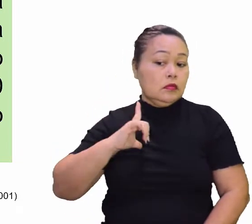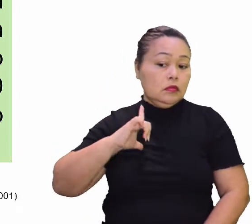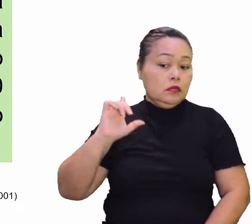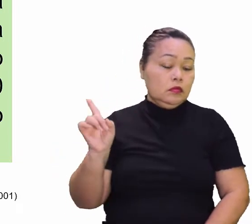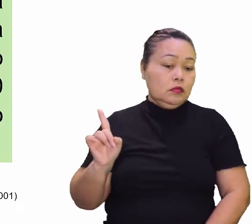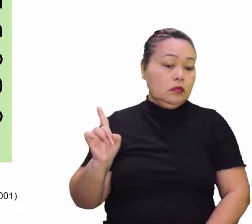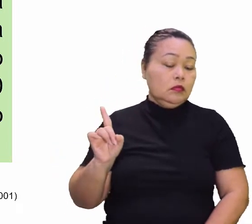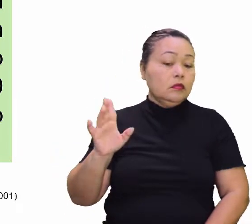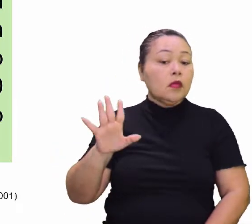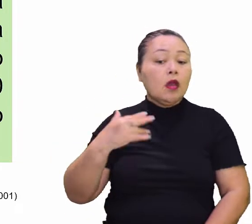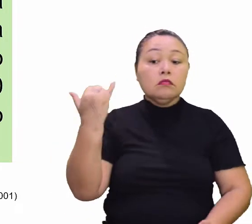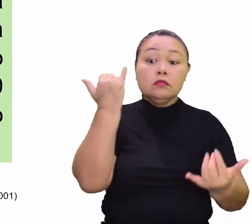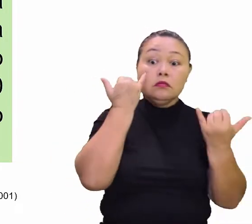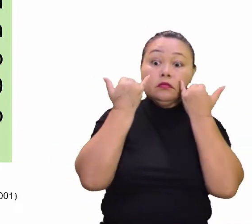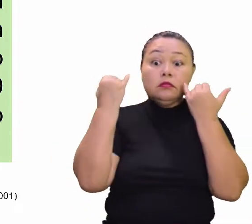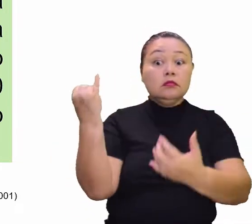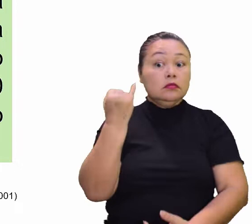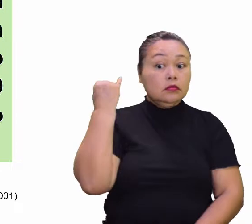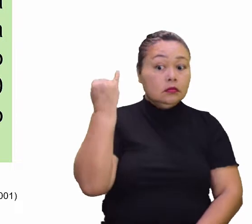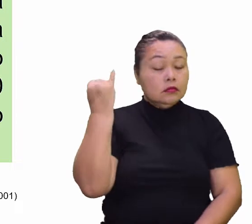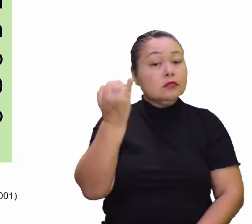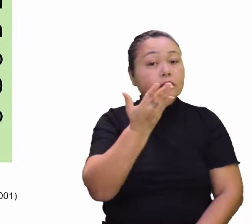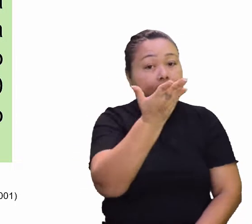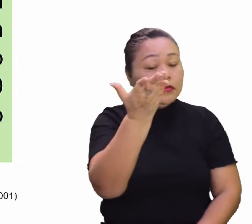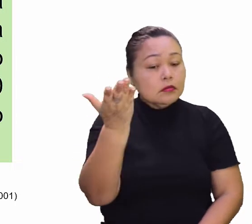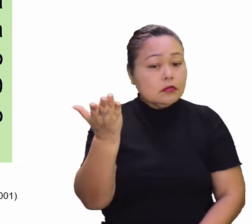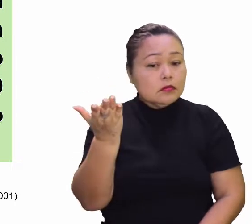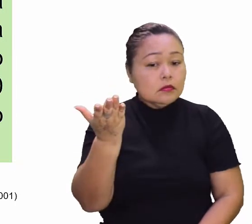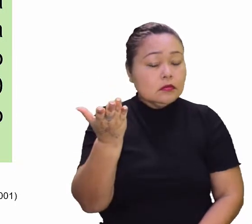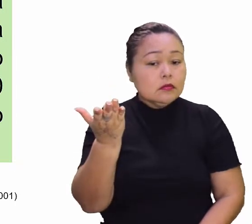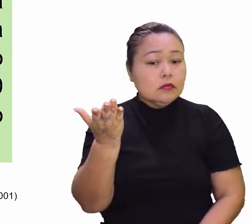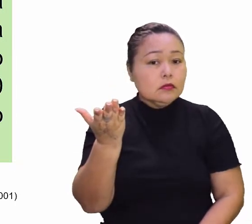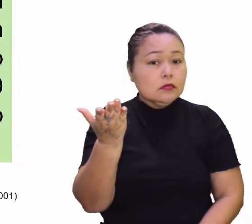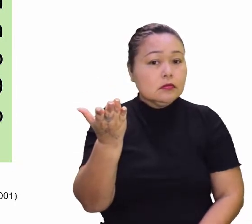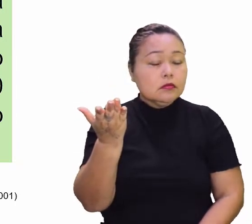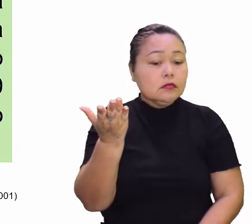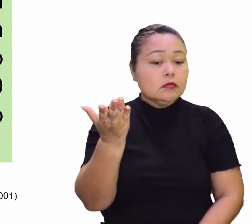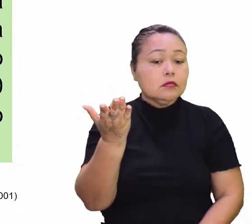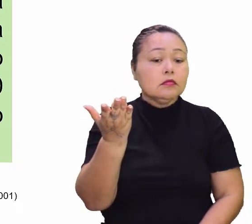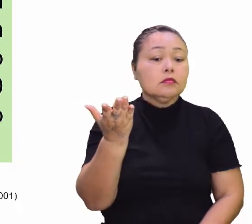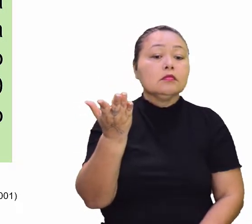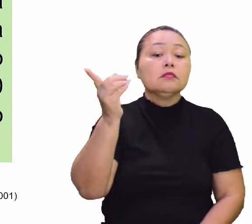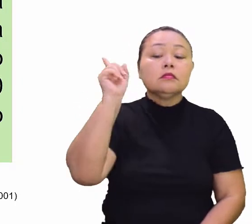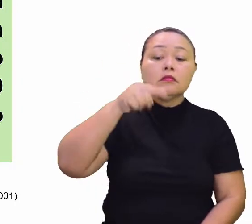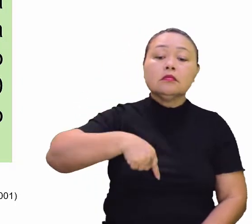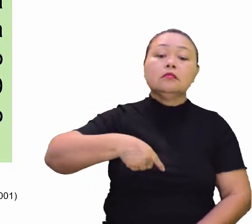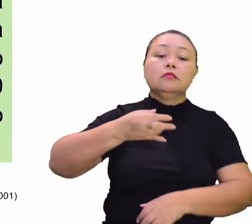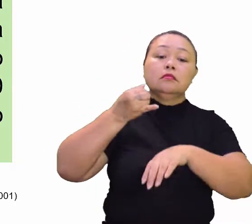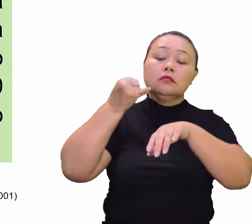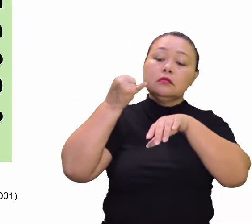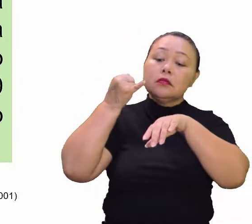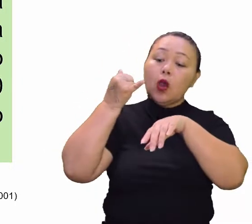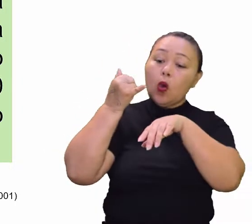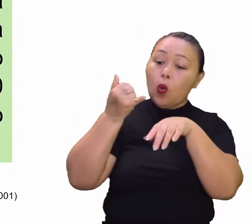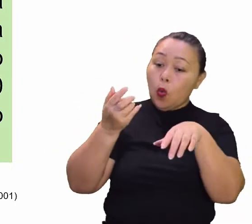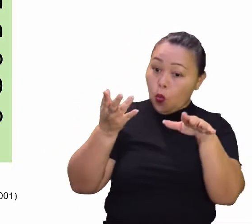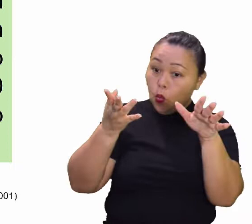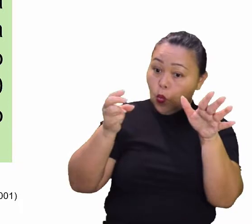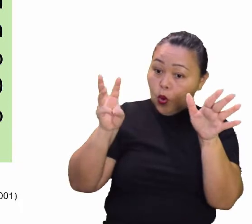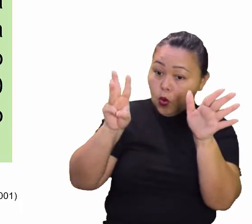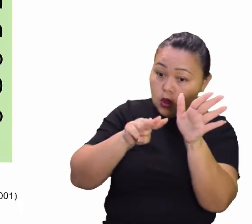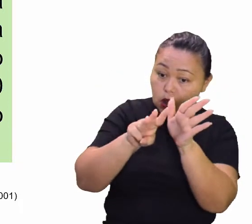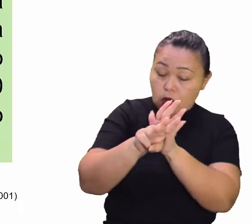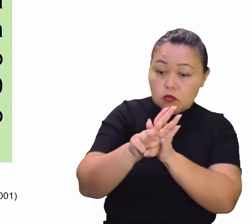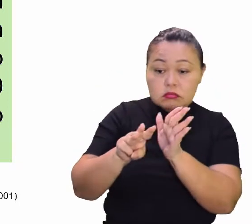aí uma informação importante para você. Ó. O rio Madeira, vou colocar agora